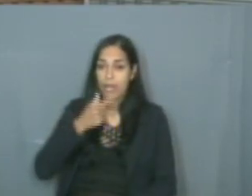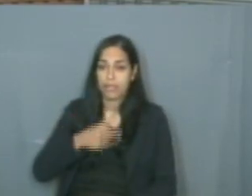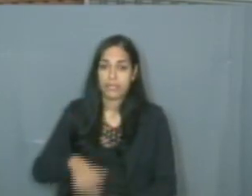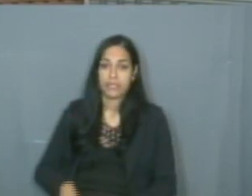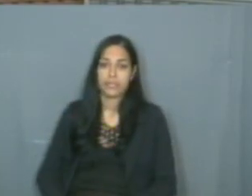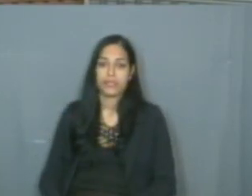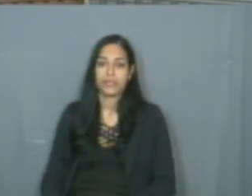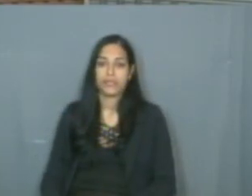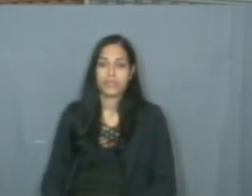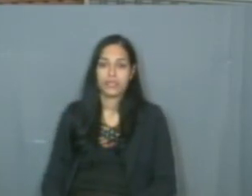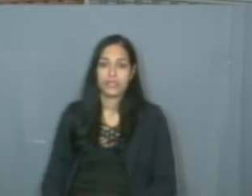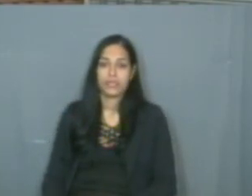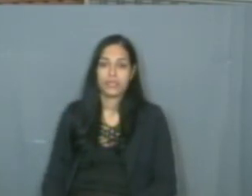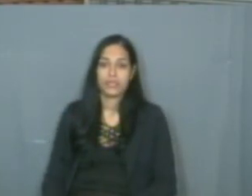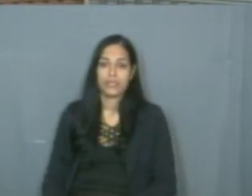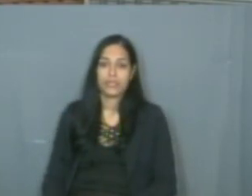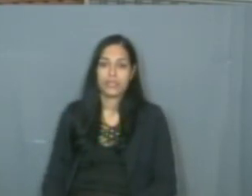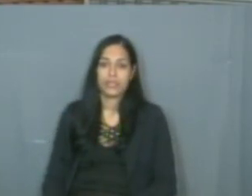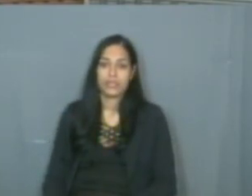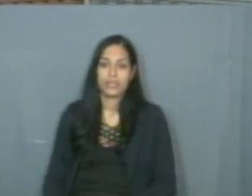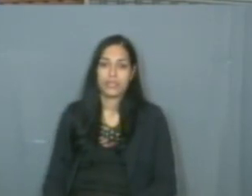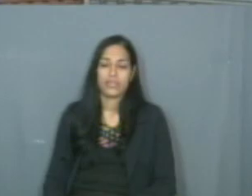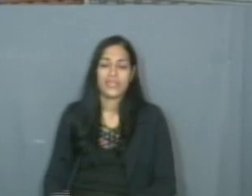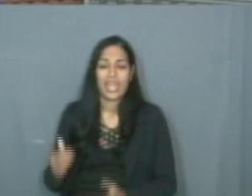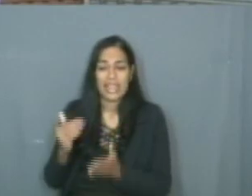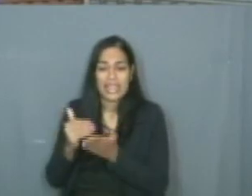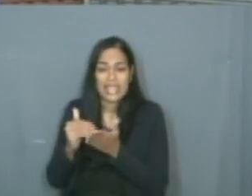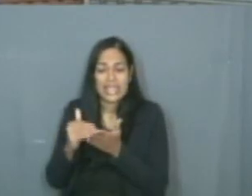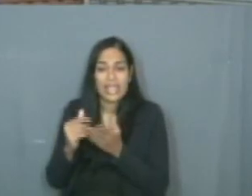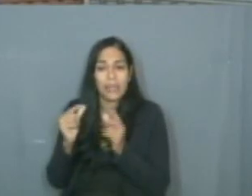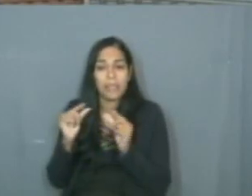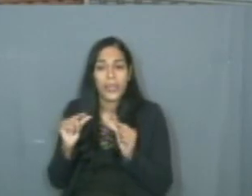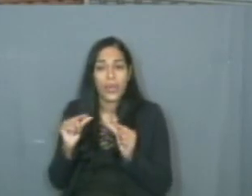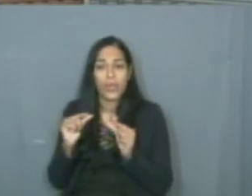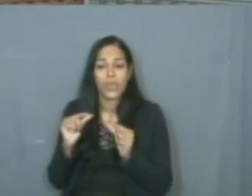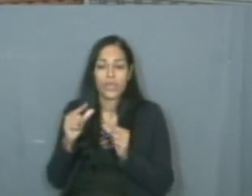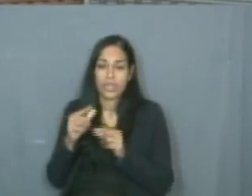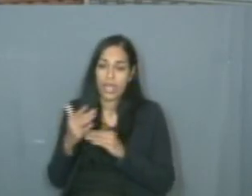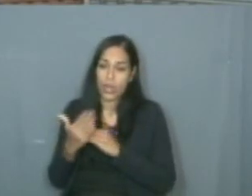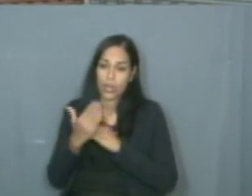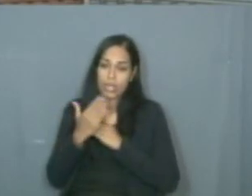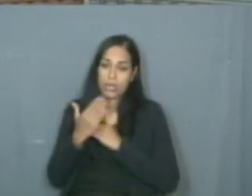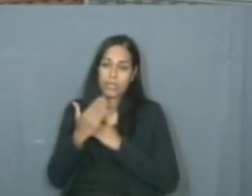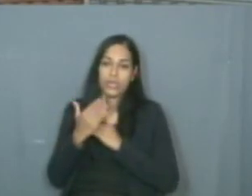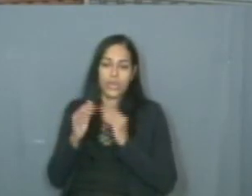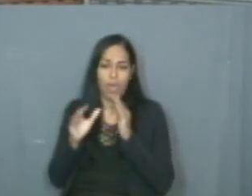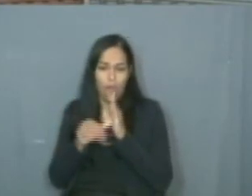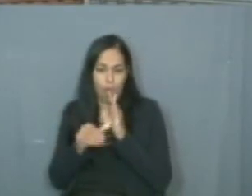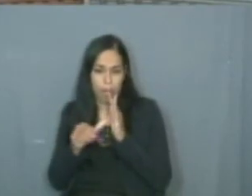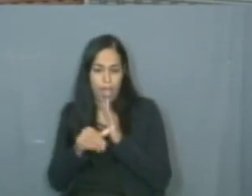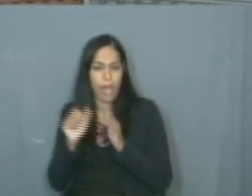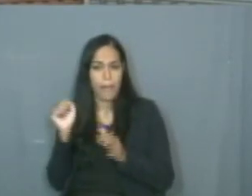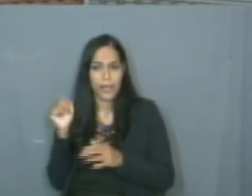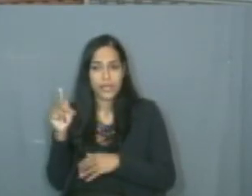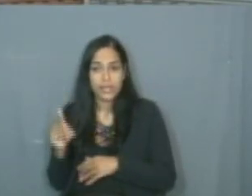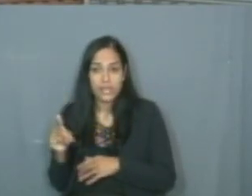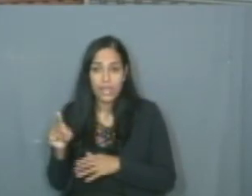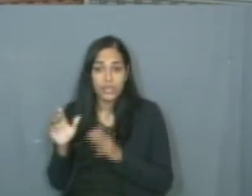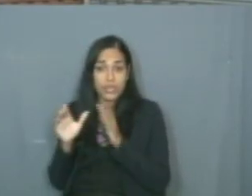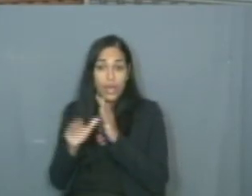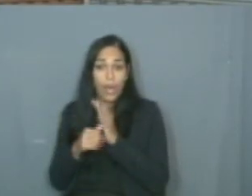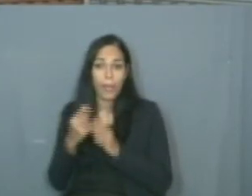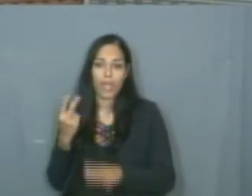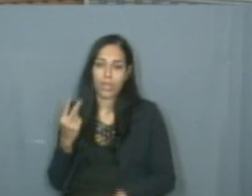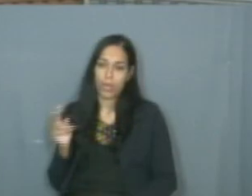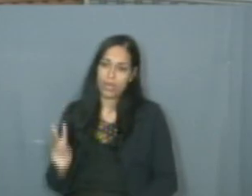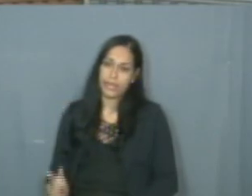É desumano tirar pouco de quem tanto deu, de quem tanto contribuiu. Roubar um aposentado é roubar duas vezes. É